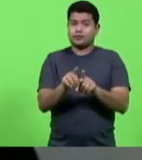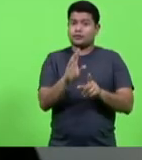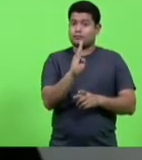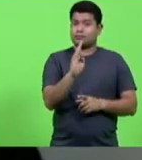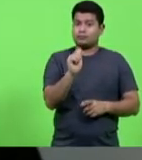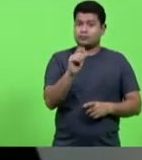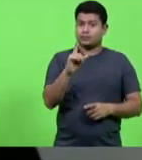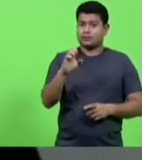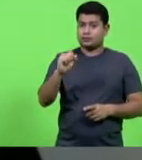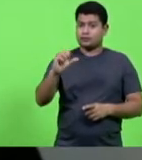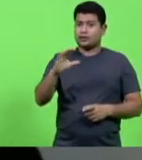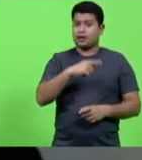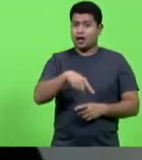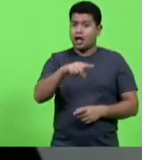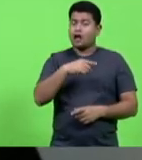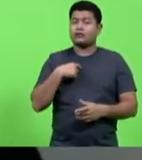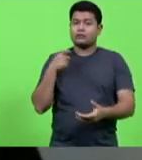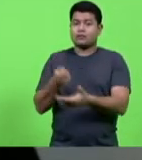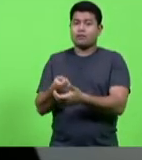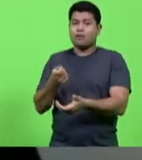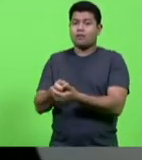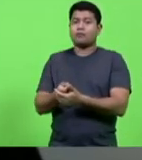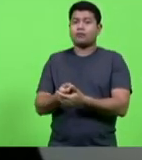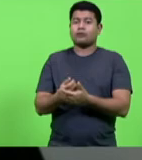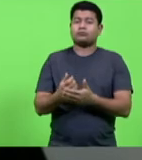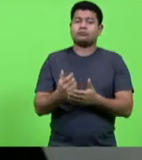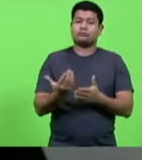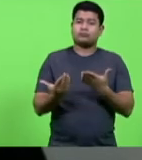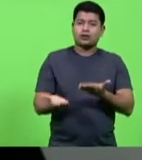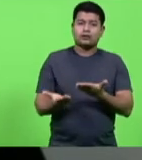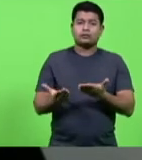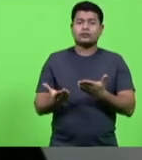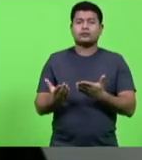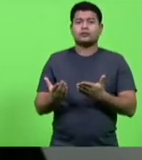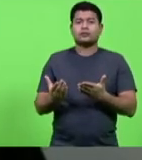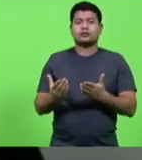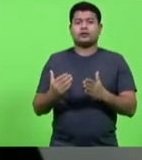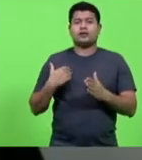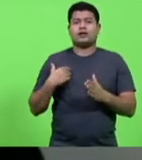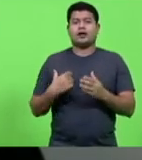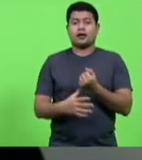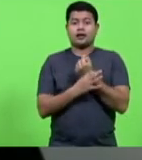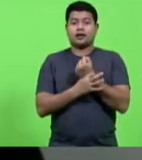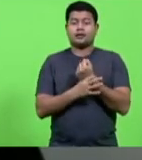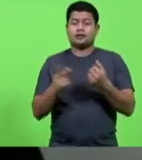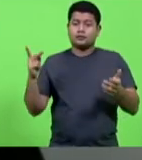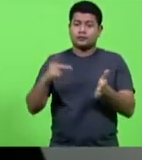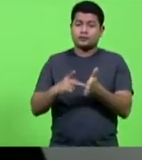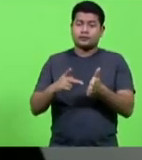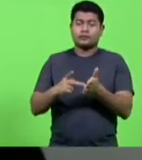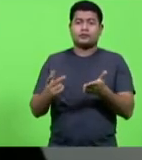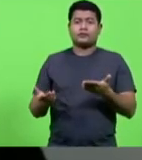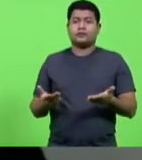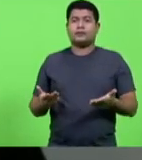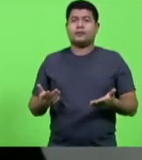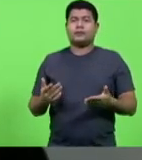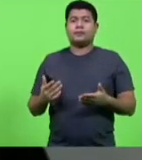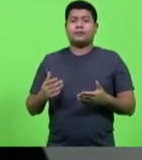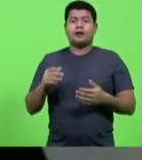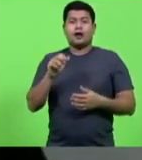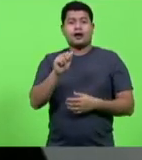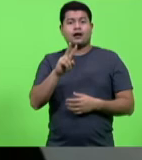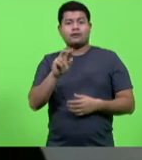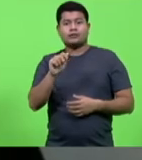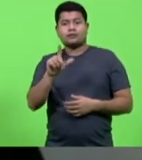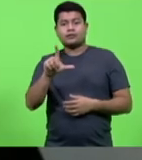cobrar certidões, vão cobrar garantia real, vão cobrar avalista. E quem